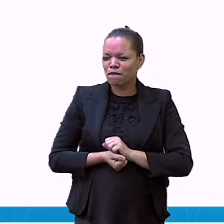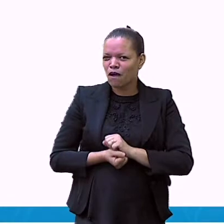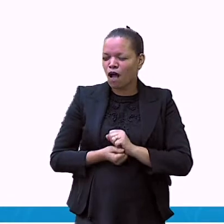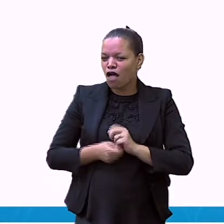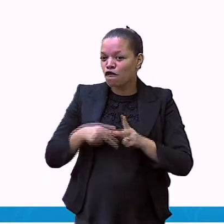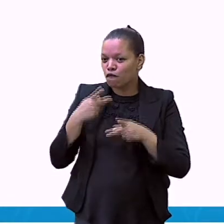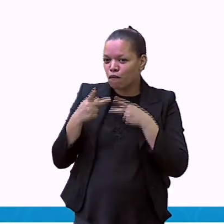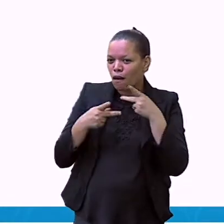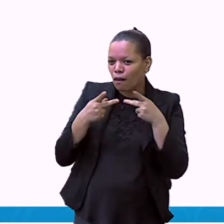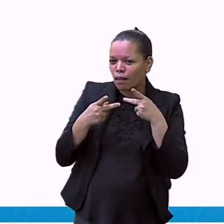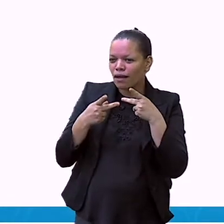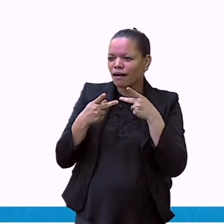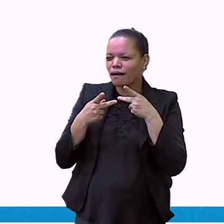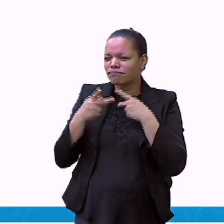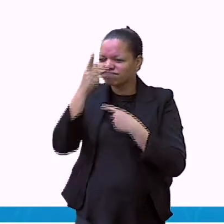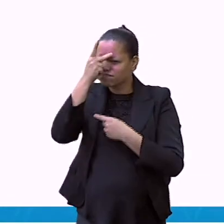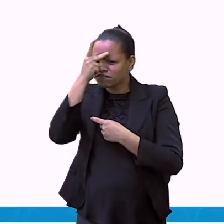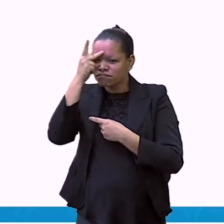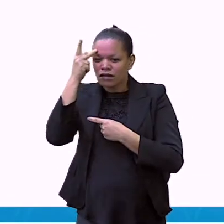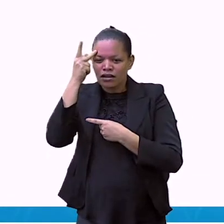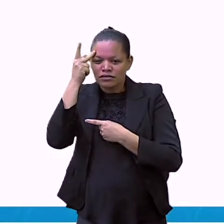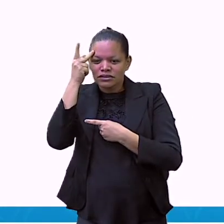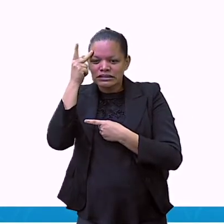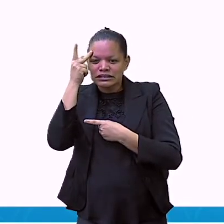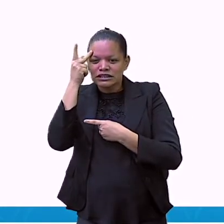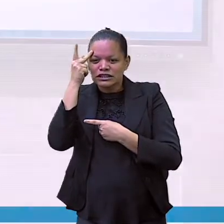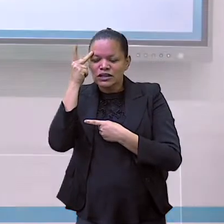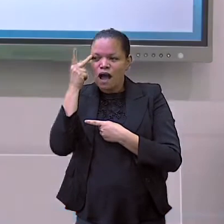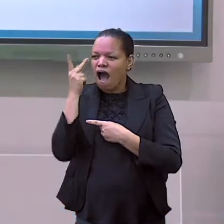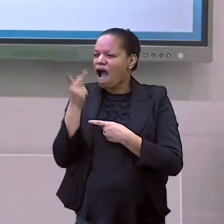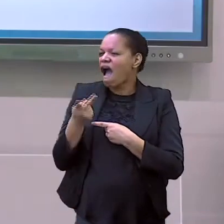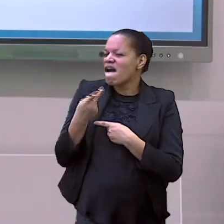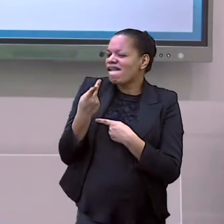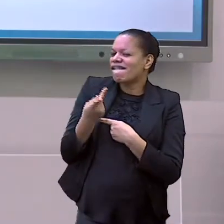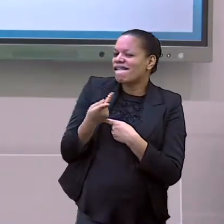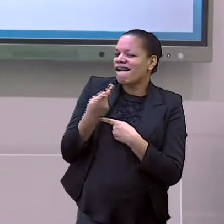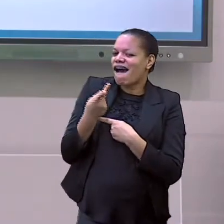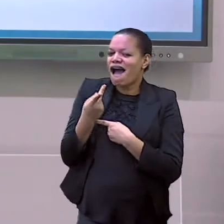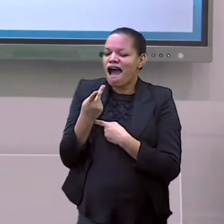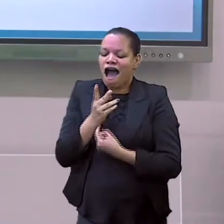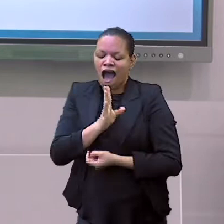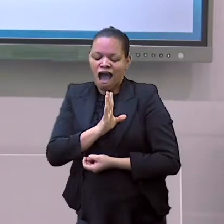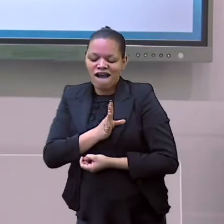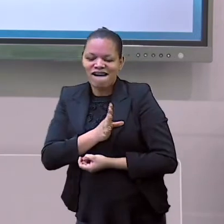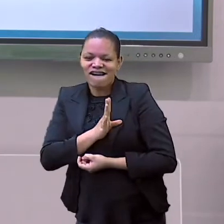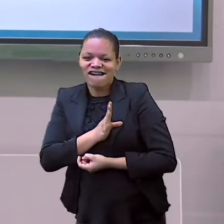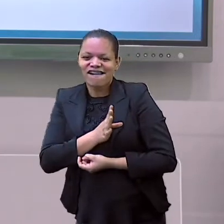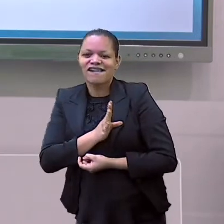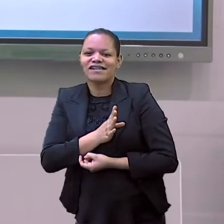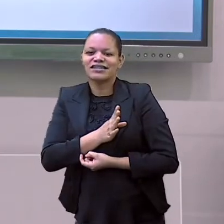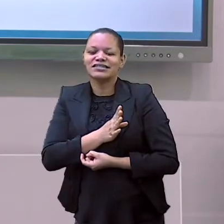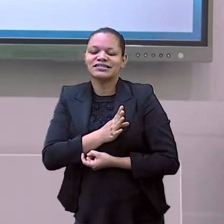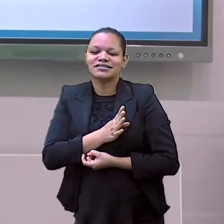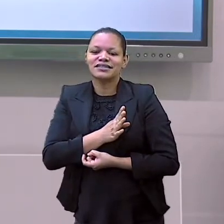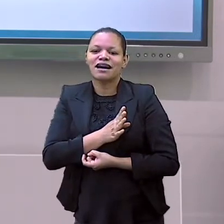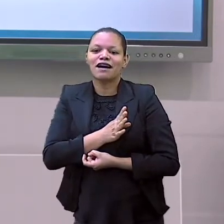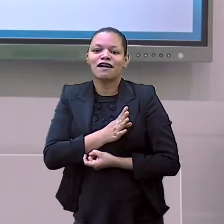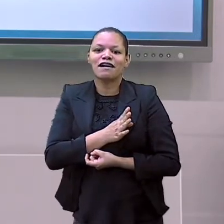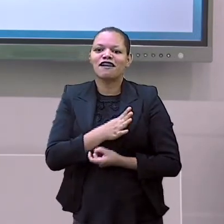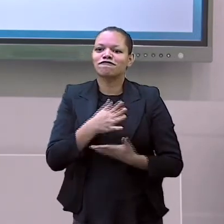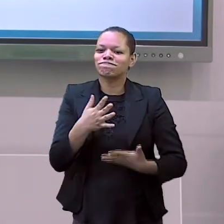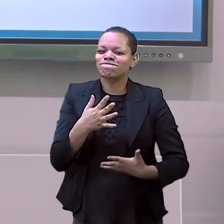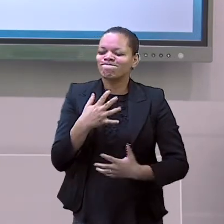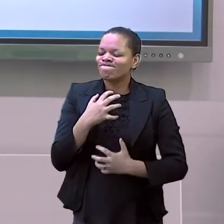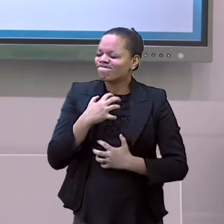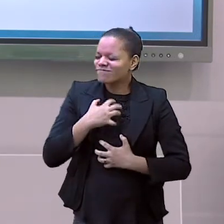você fala, eu vejo uma poesia. Então, o que acontece? É naquele momento que a gente